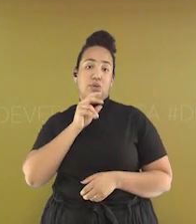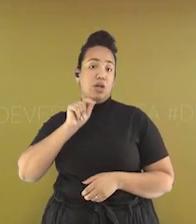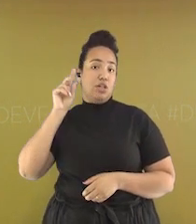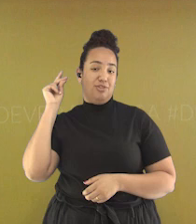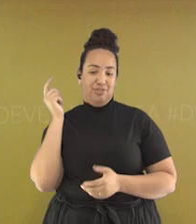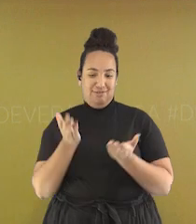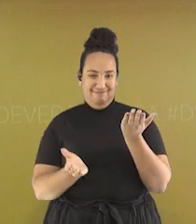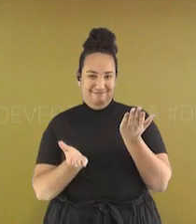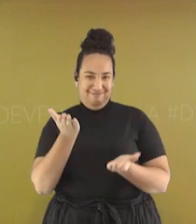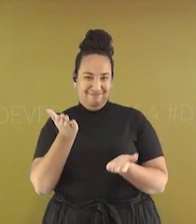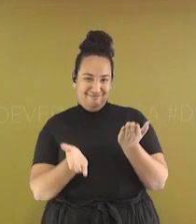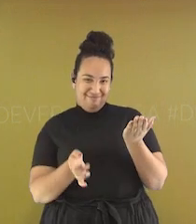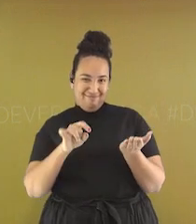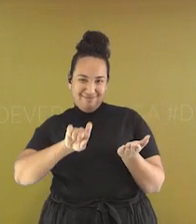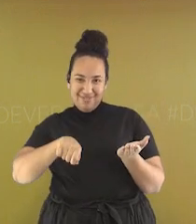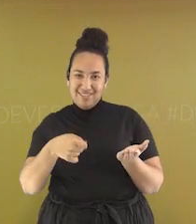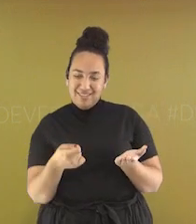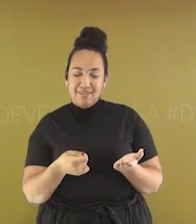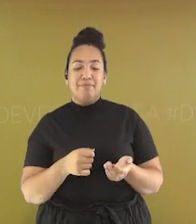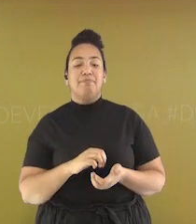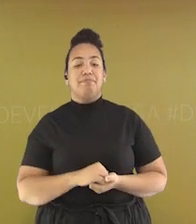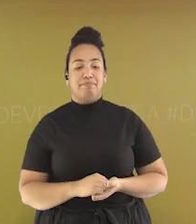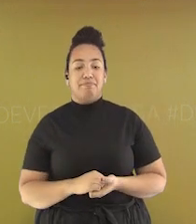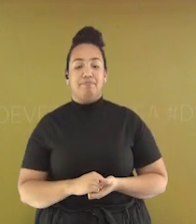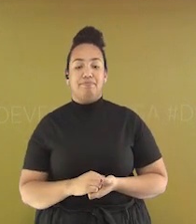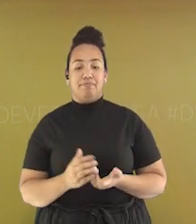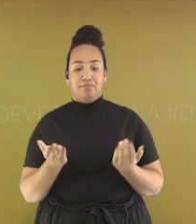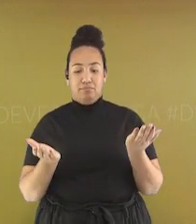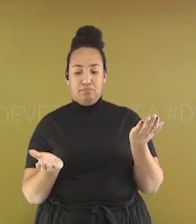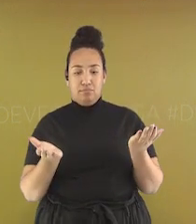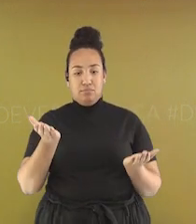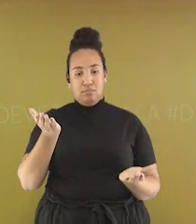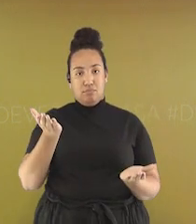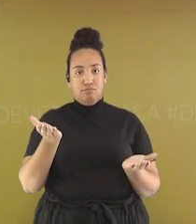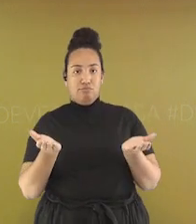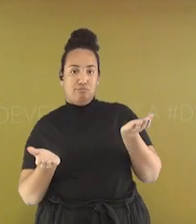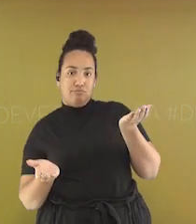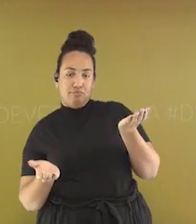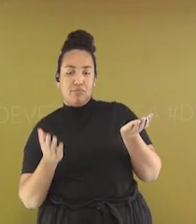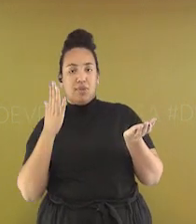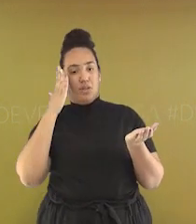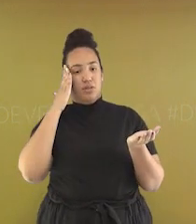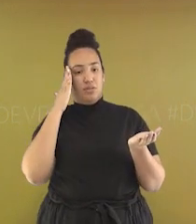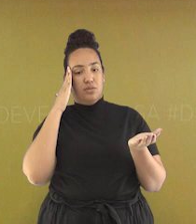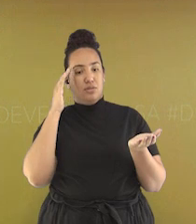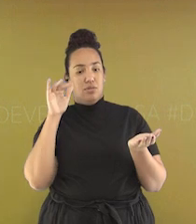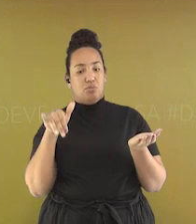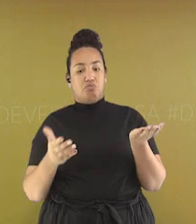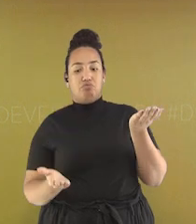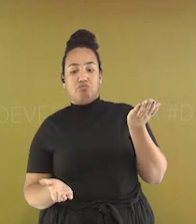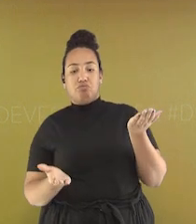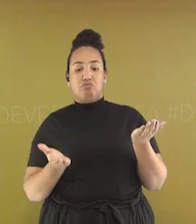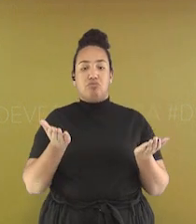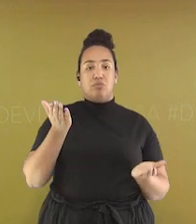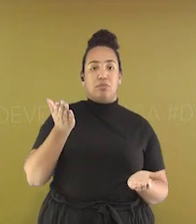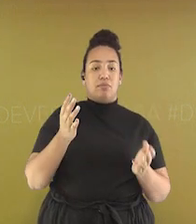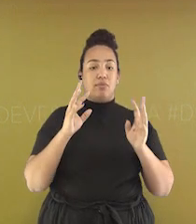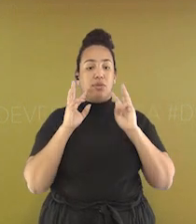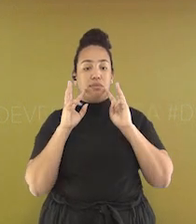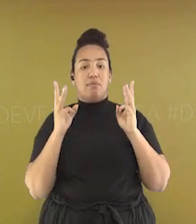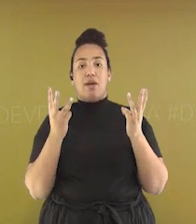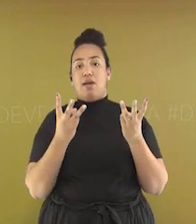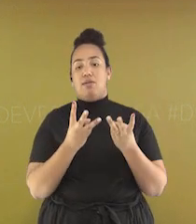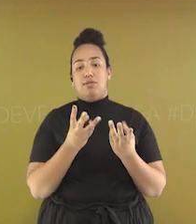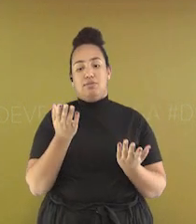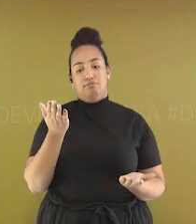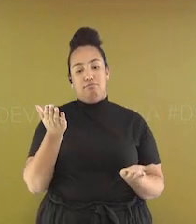Balanças antigas, com 2 pratos, que um fica de um lado, outro de outro, e coloca um peso de um lado,